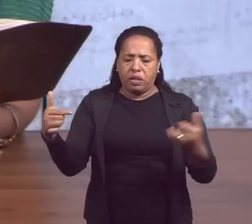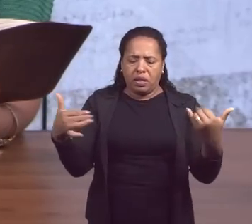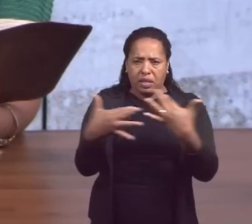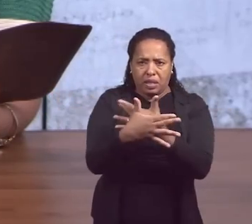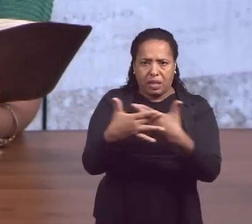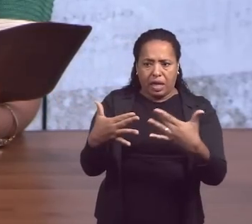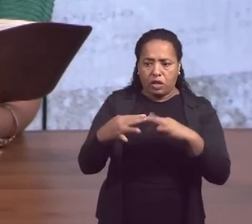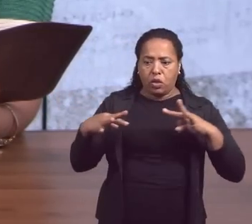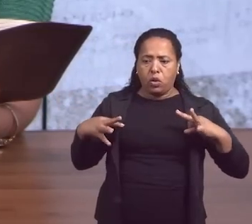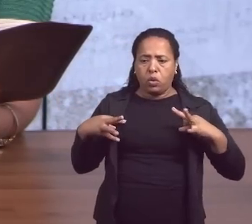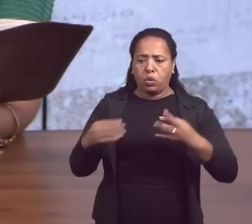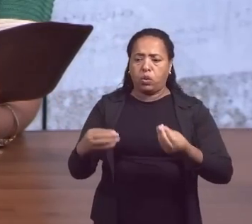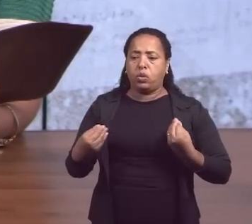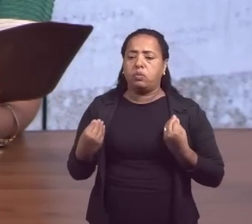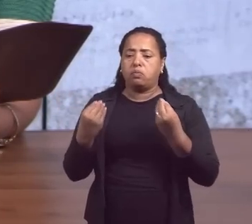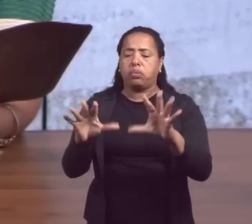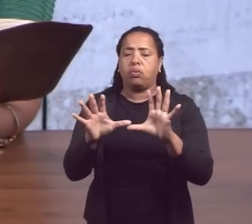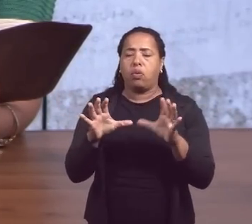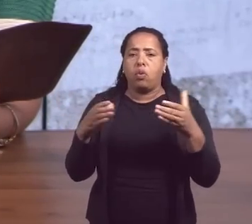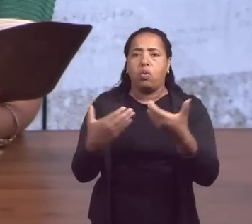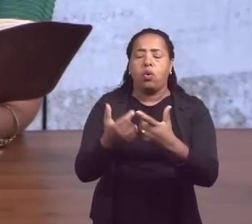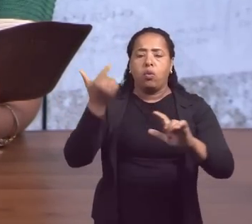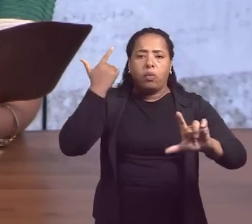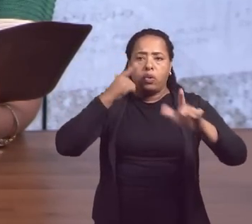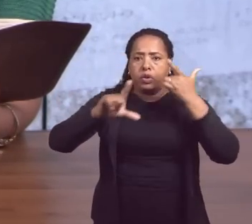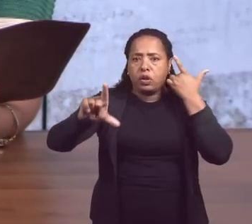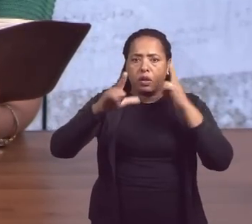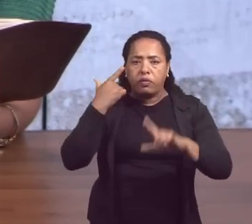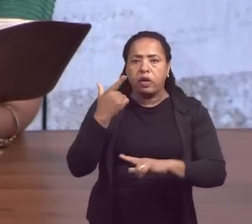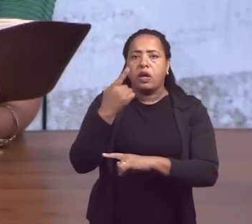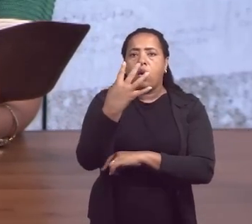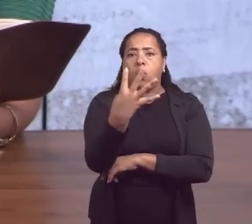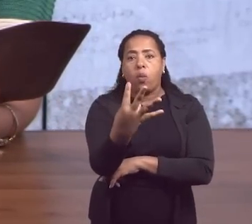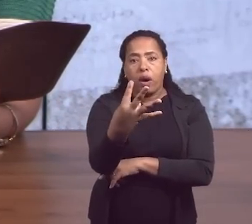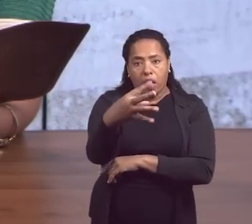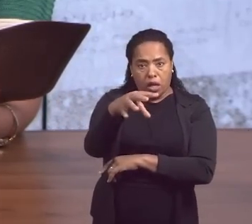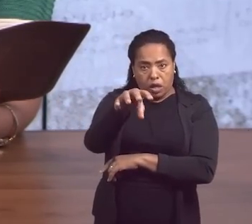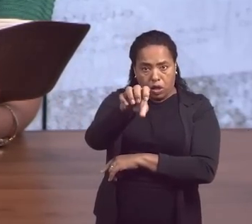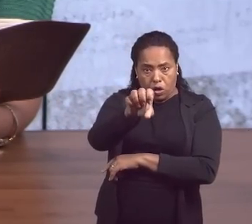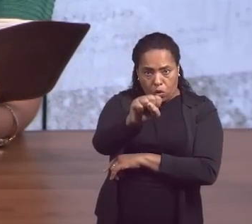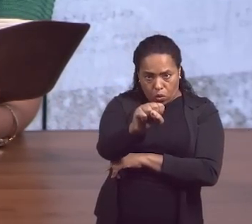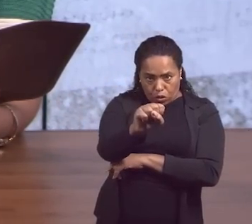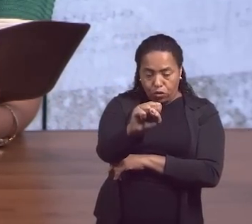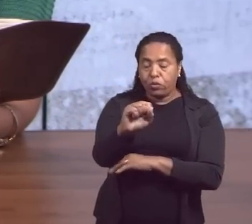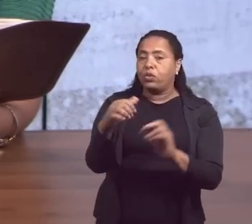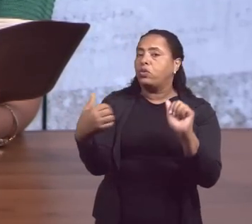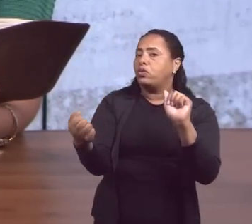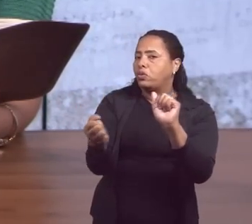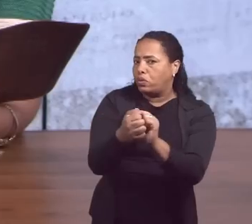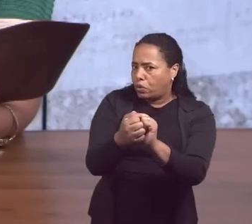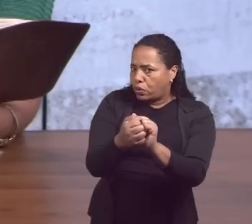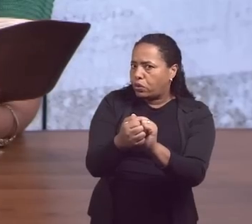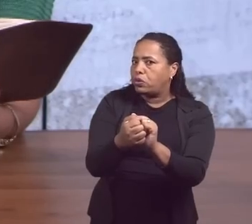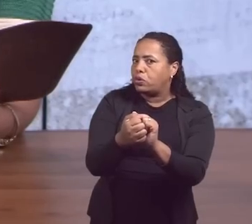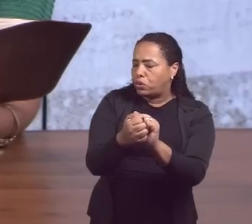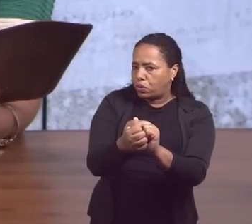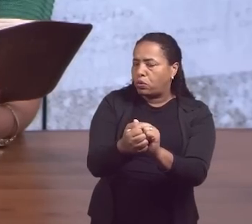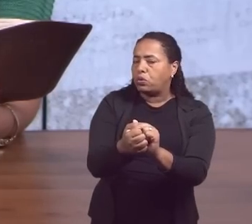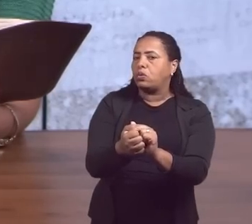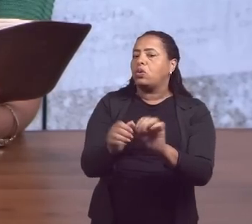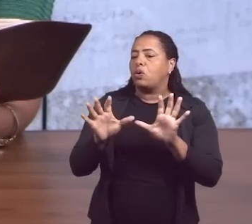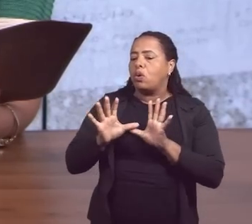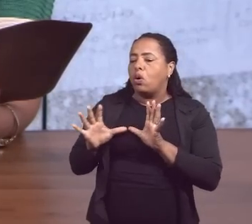cidades que dareis aos levitas serão 48 cidades, juntamente com os seus